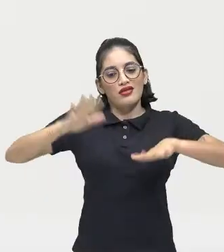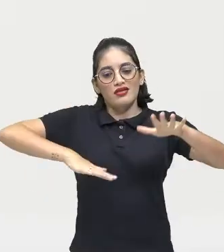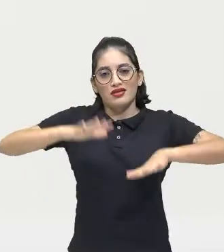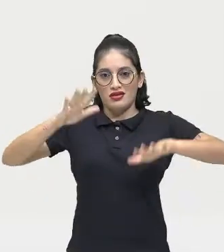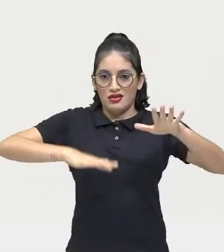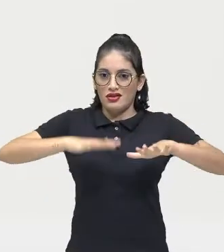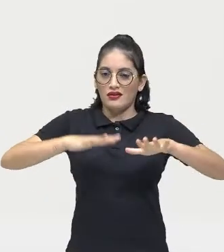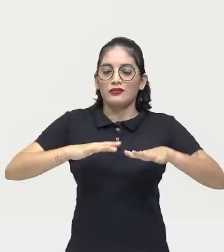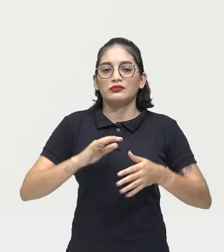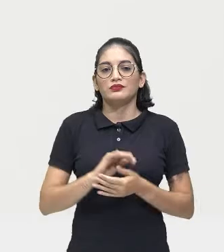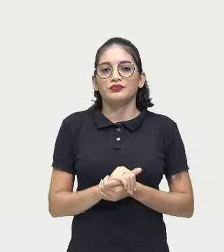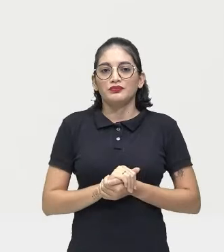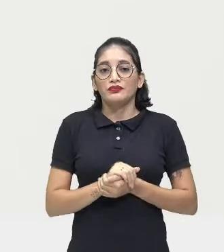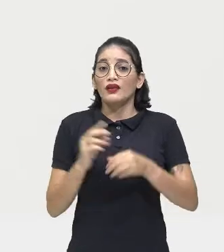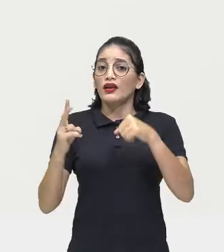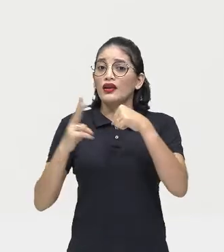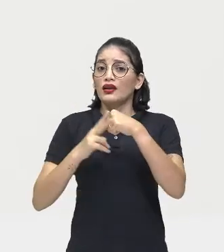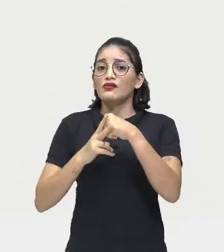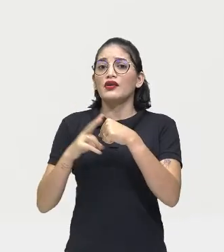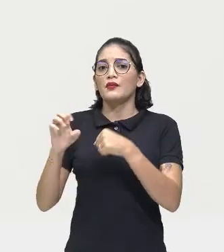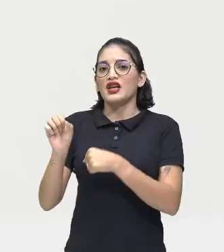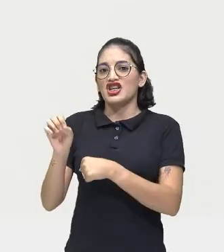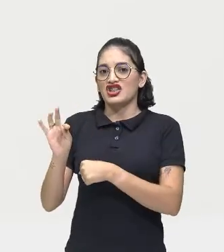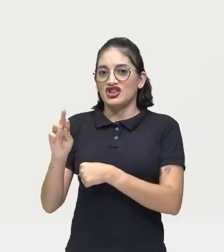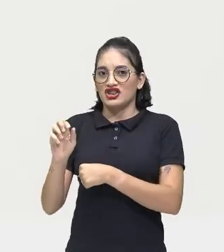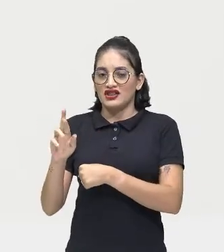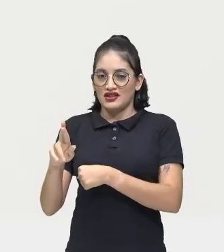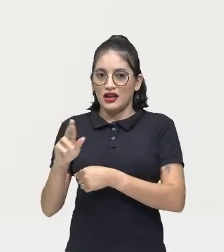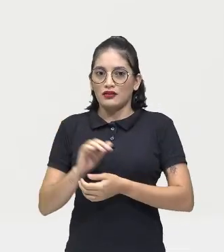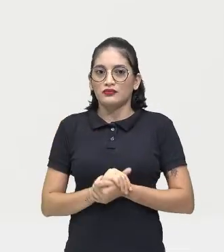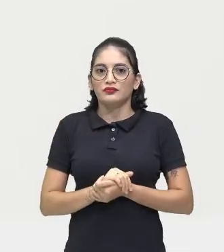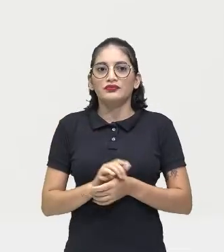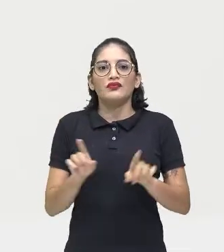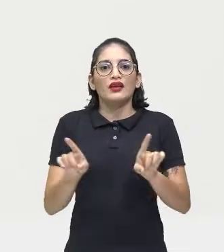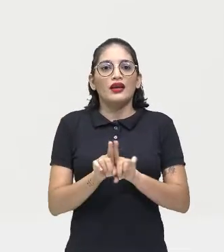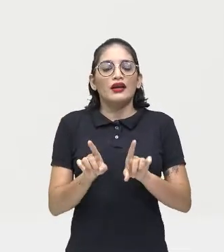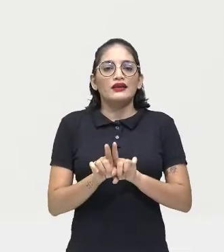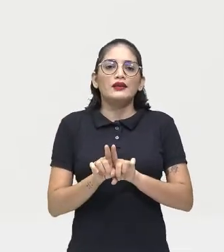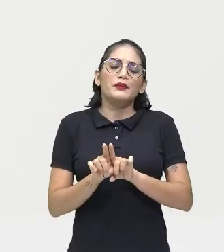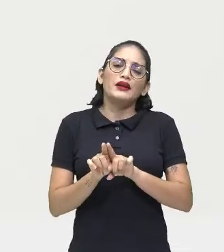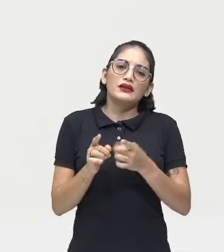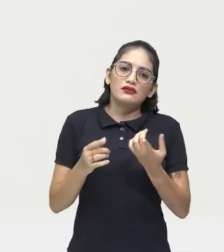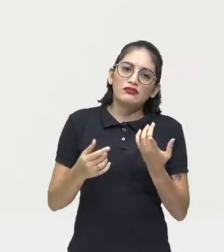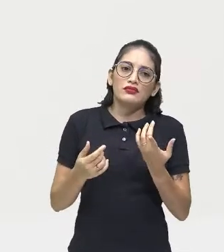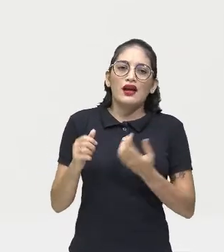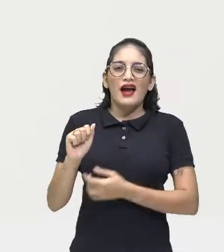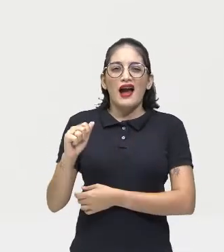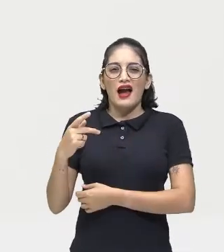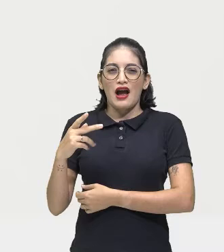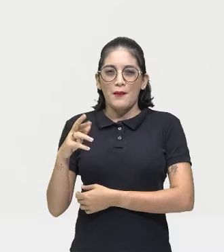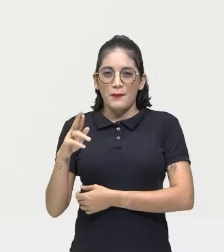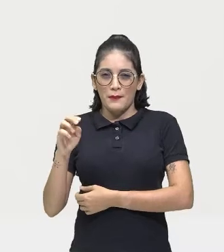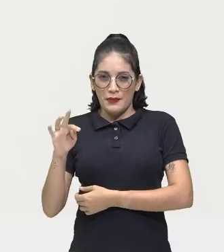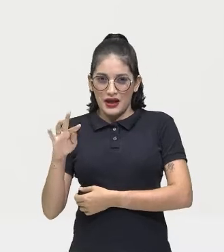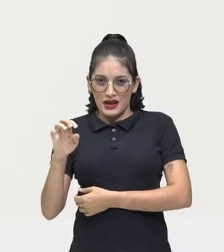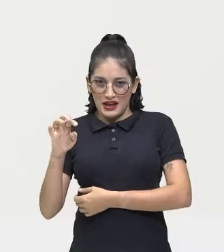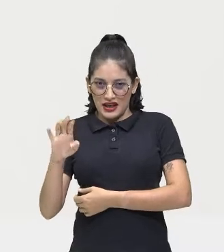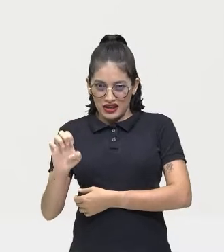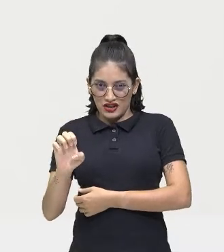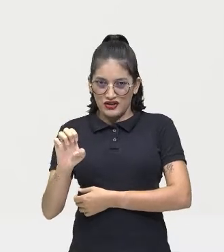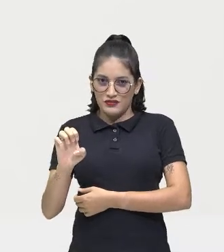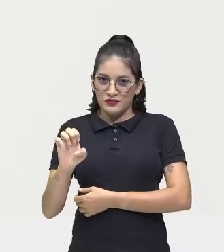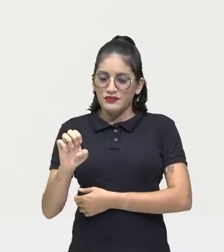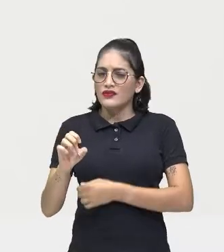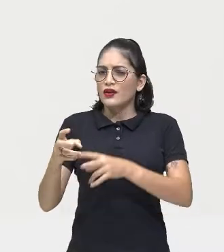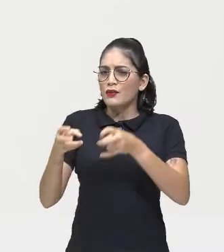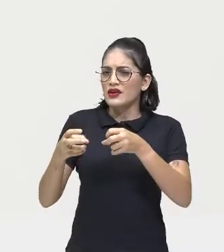Então o verbo estar traz essa ideia. O parecer, estado aparente, aparência. Observe que este